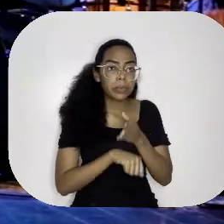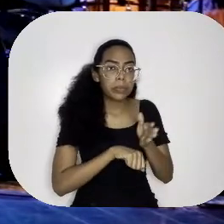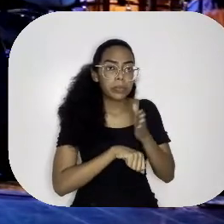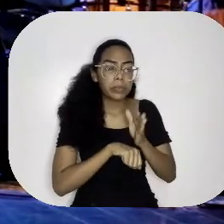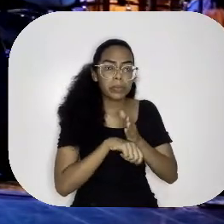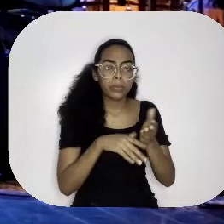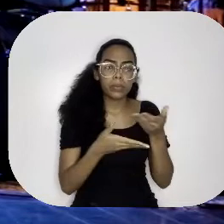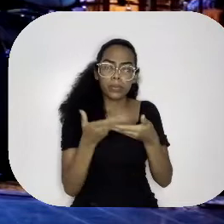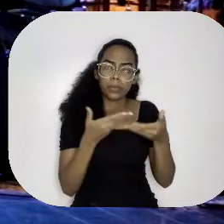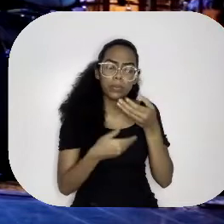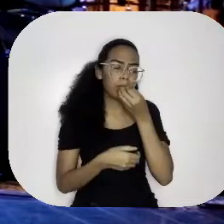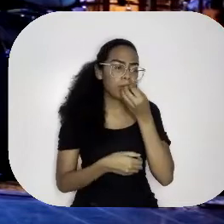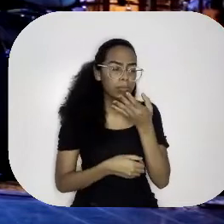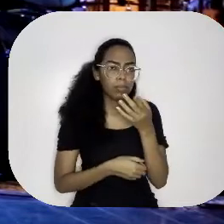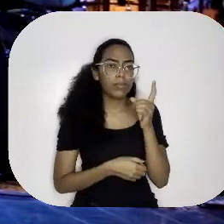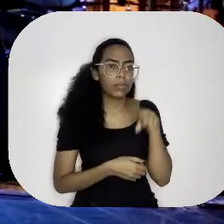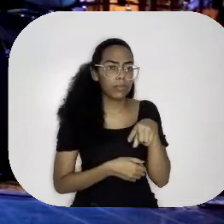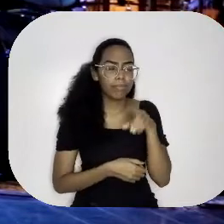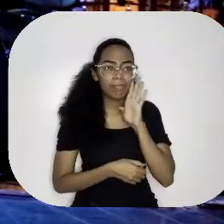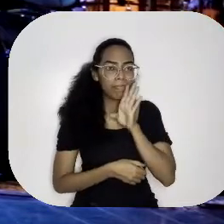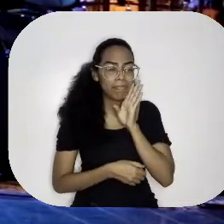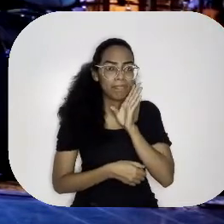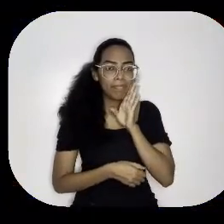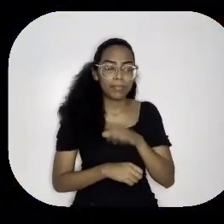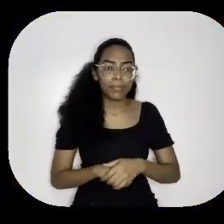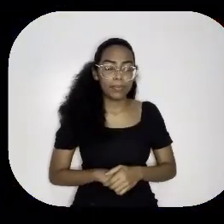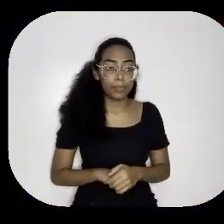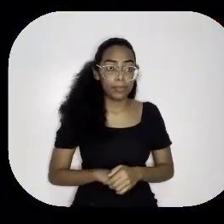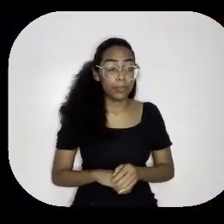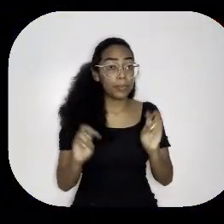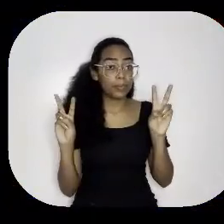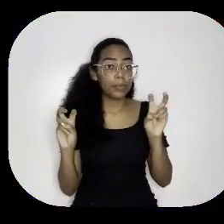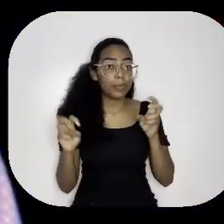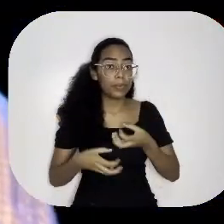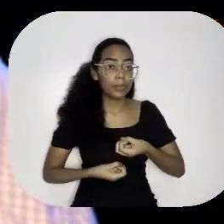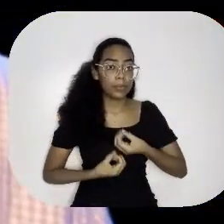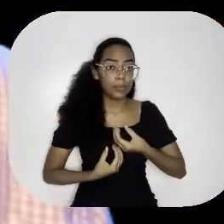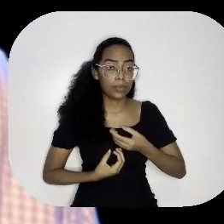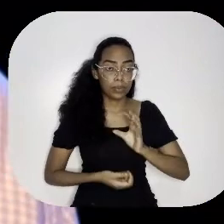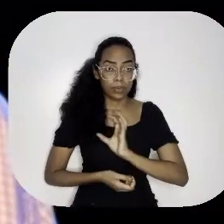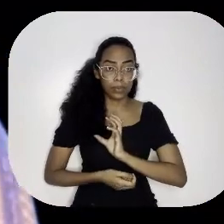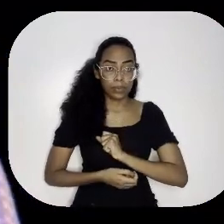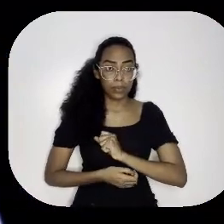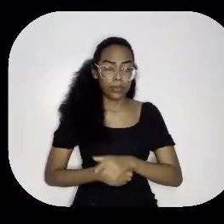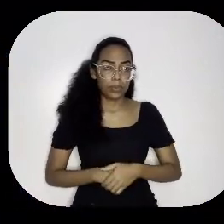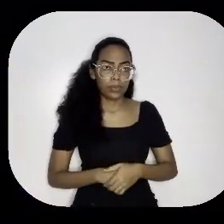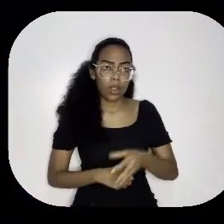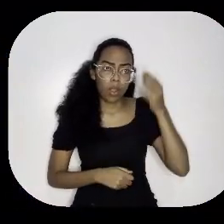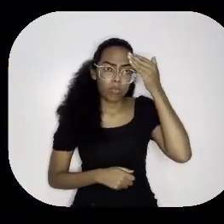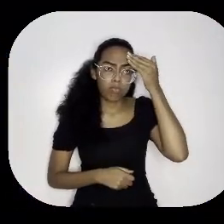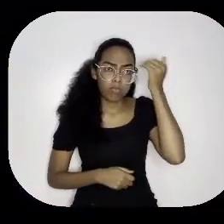aqui, show, além do tempo, tinha que ser interativo e é massa. De um certo modo, é sobre o amor. Sendo sábio, o